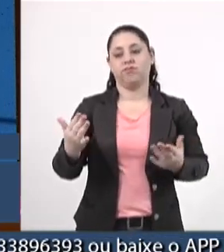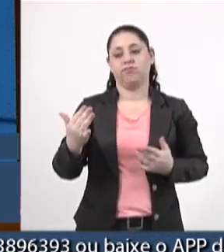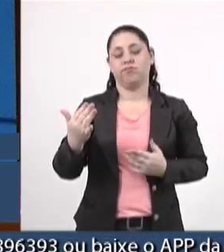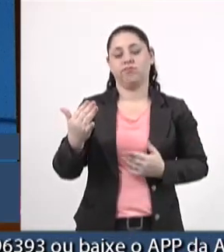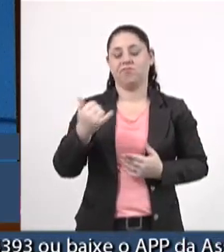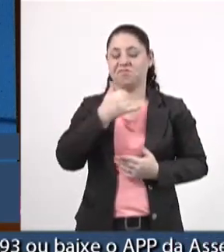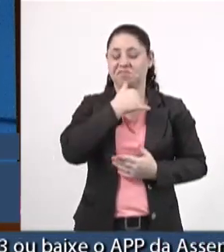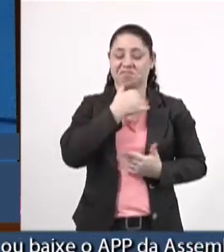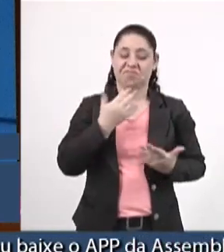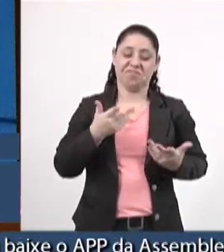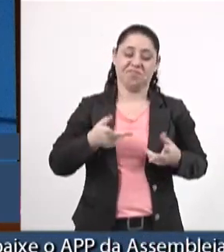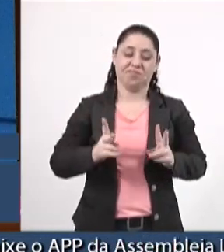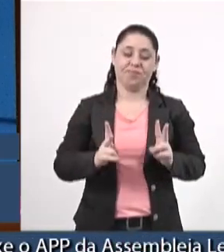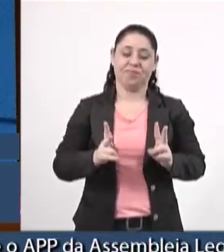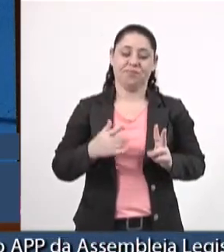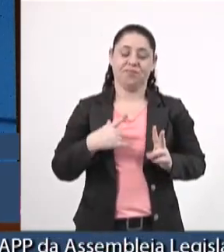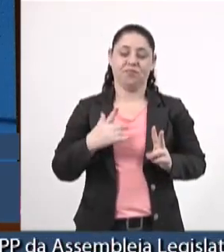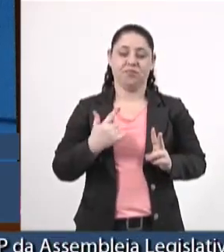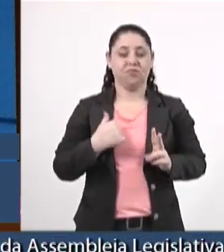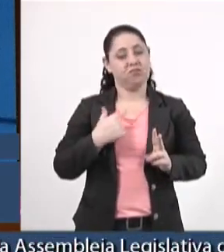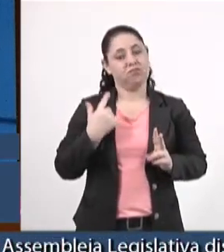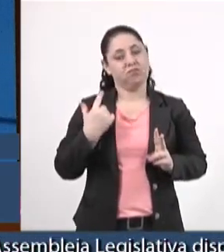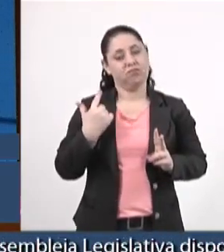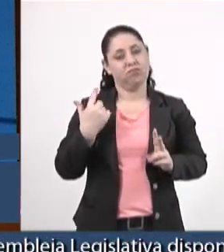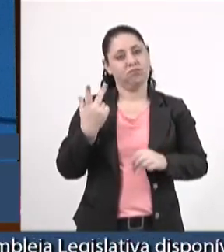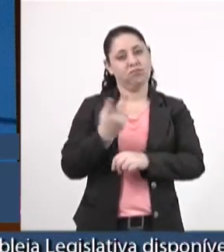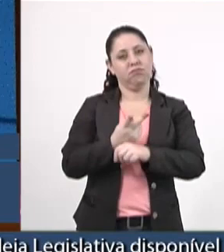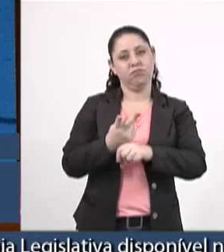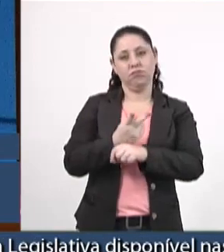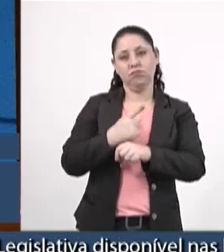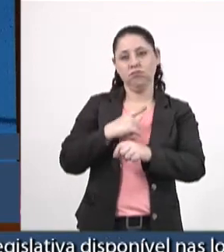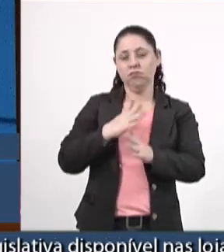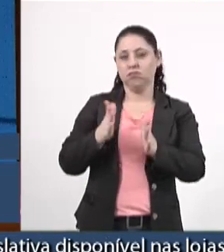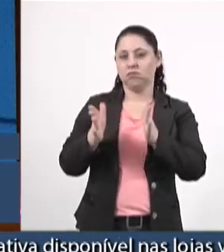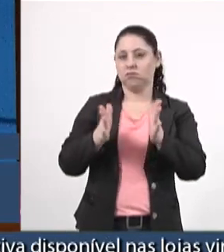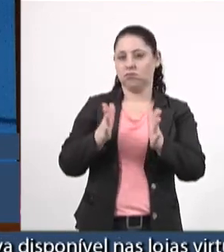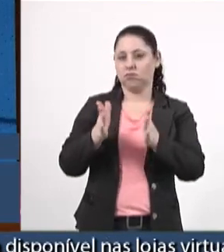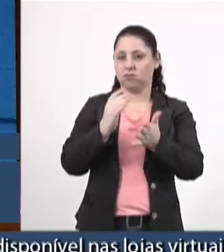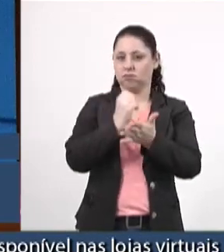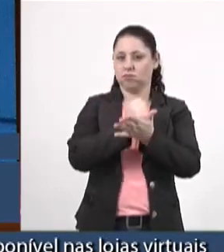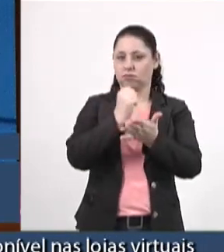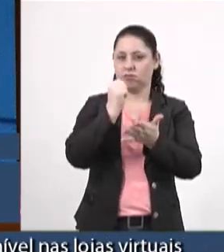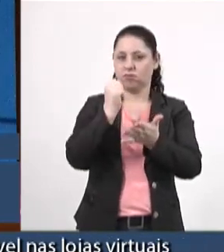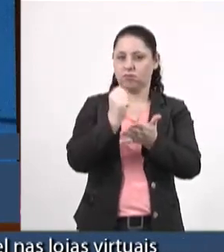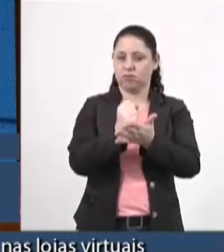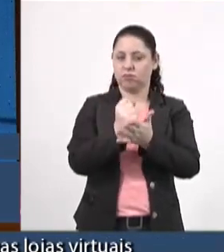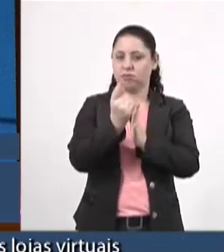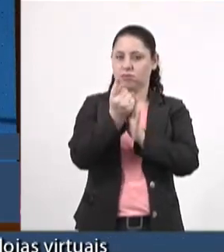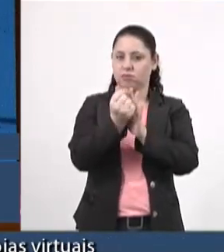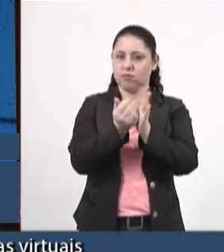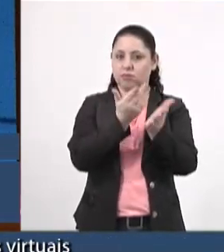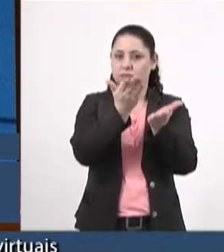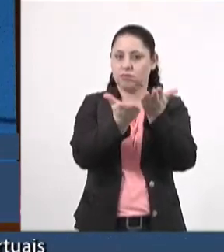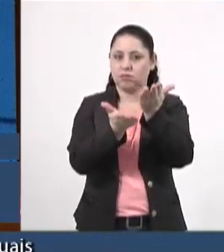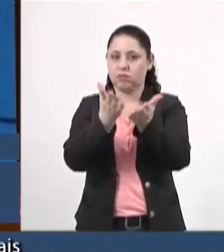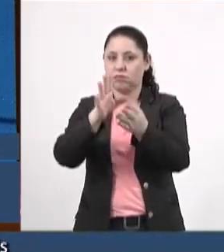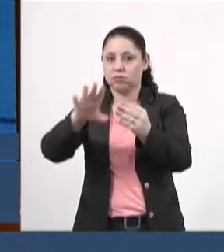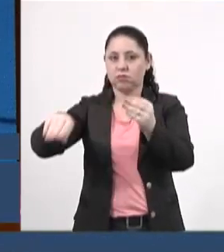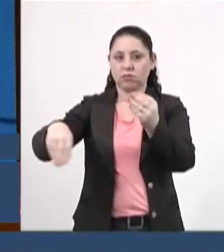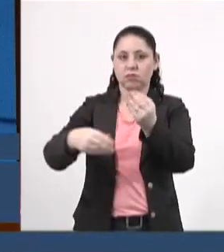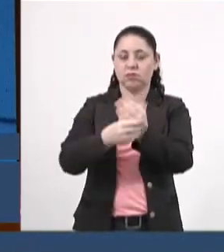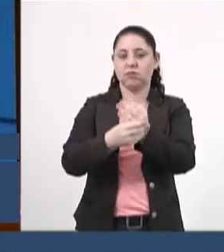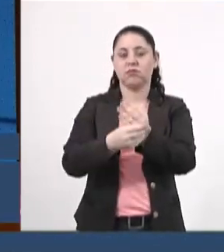continua. Eu estou procurando ter acesso aos contratos de concessão e os aditivos que foram